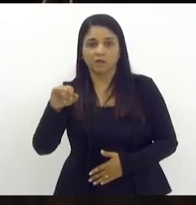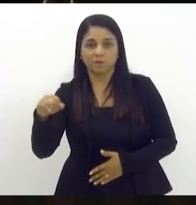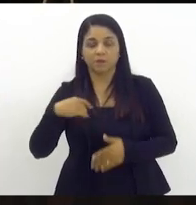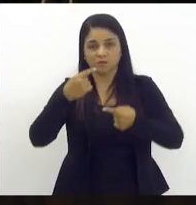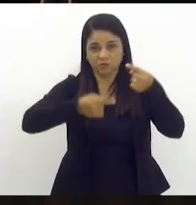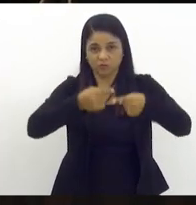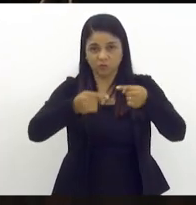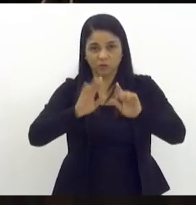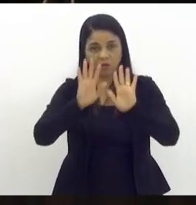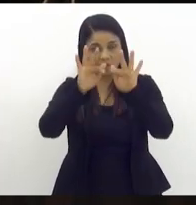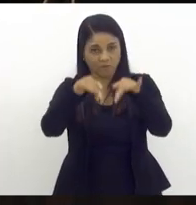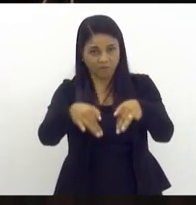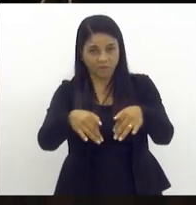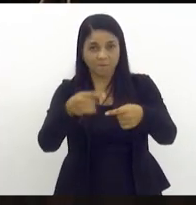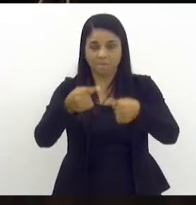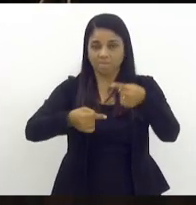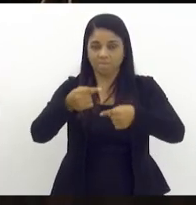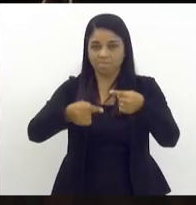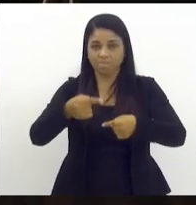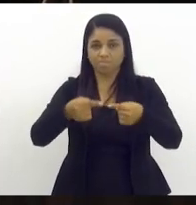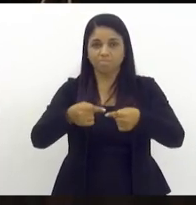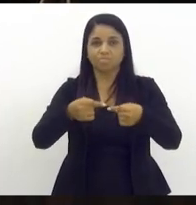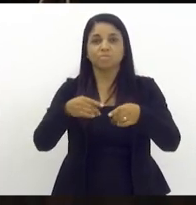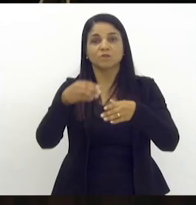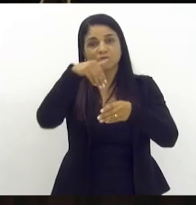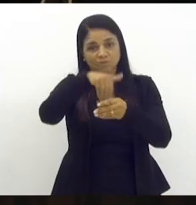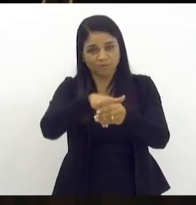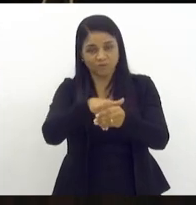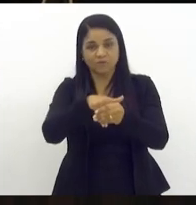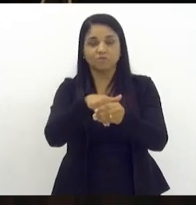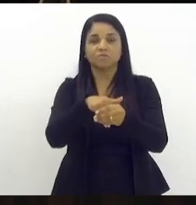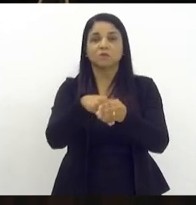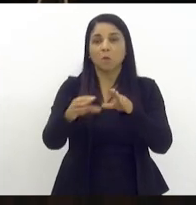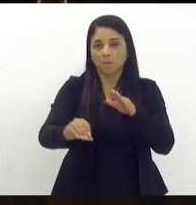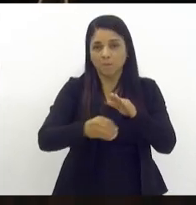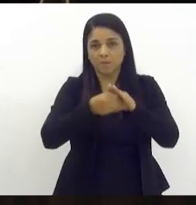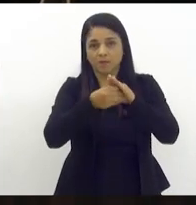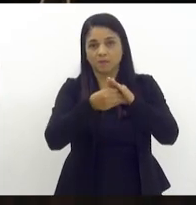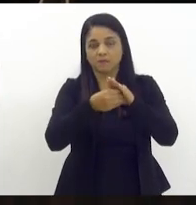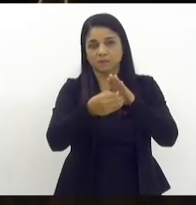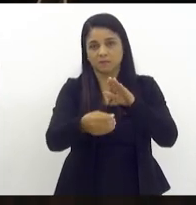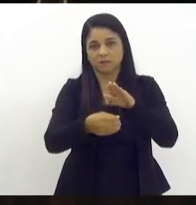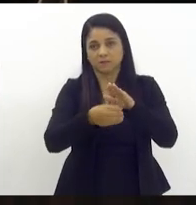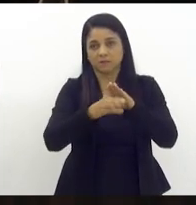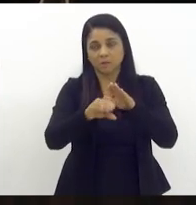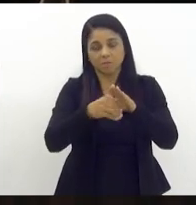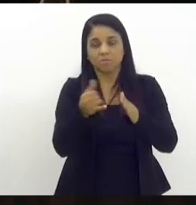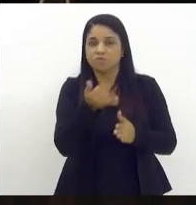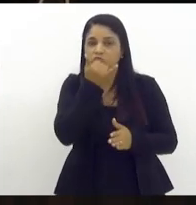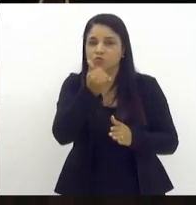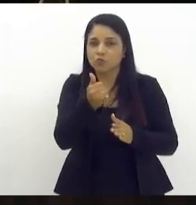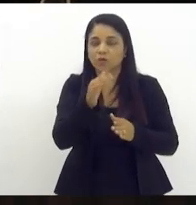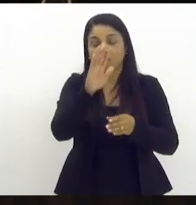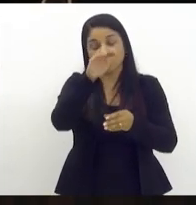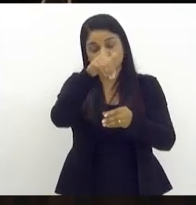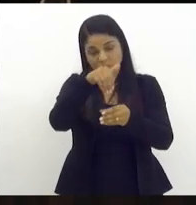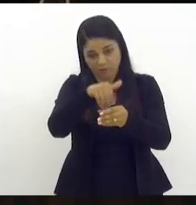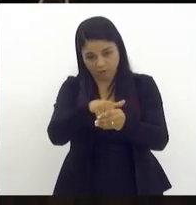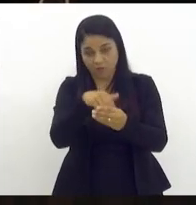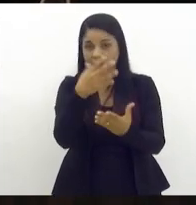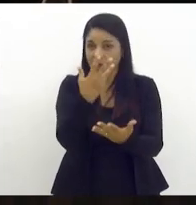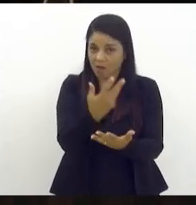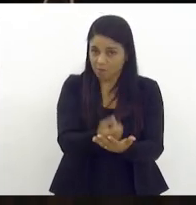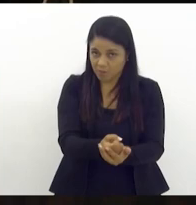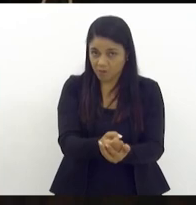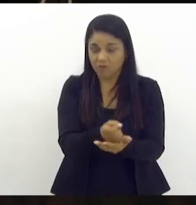discussão, não havendo quem queira discutir, encerrada a discussão. Em votação, o parecer da... Perdão. Em votação, os senhores que aprovam,